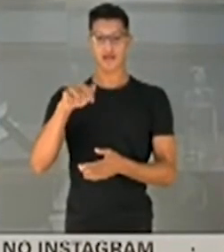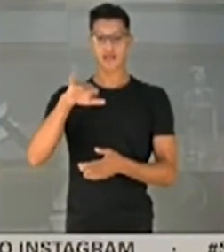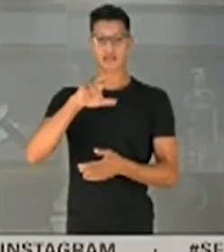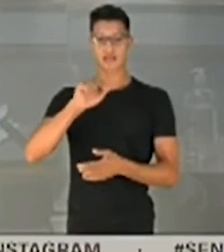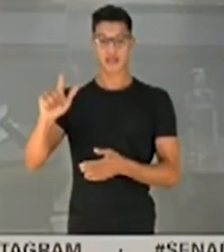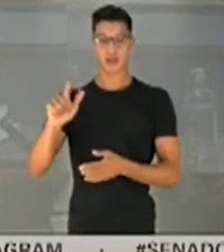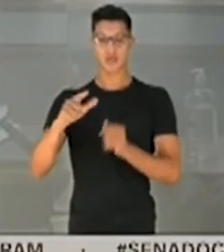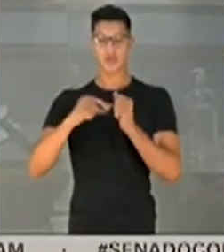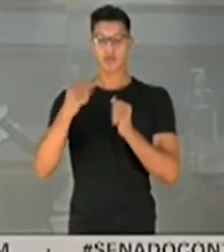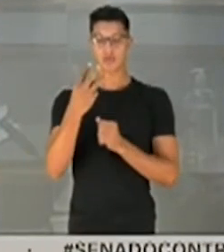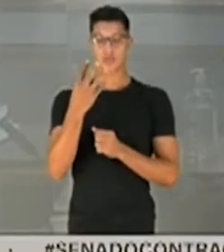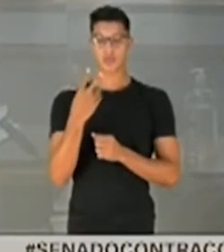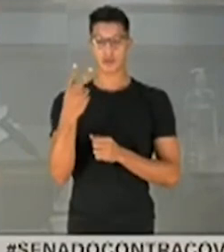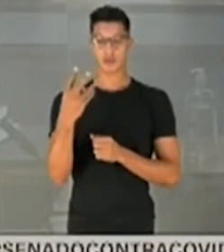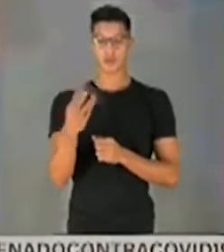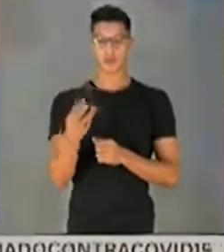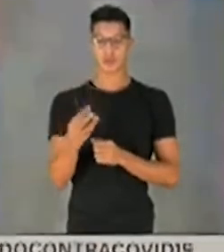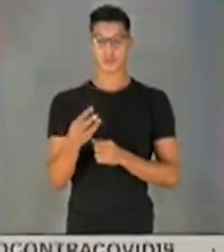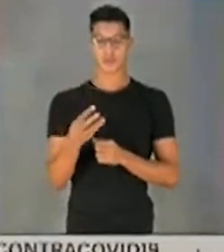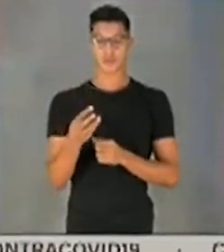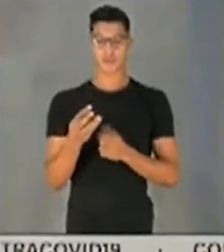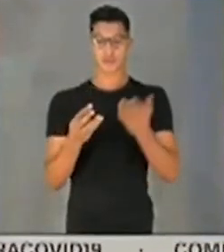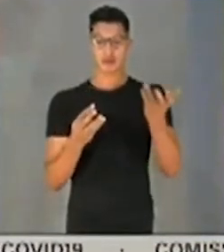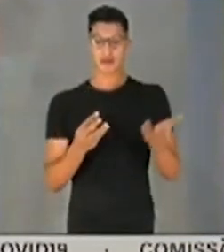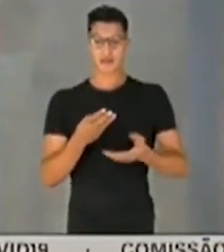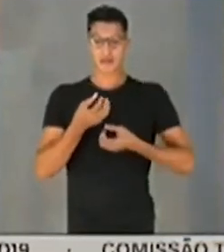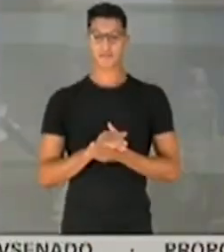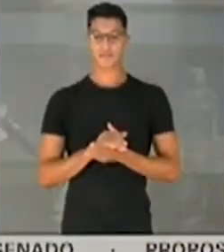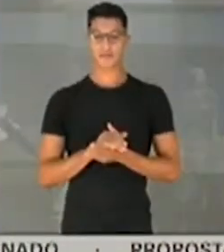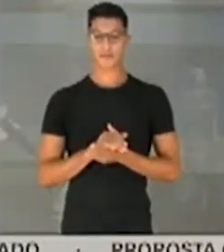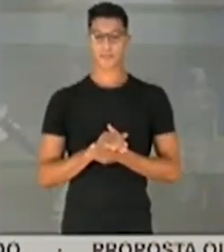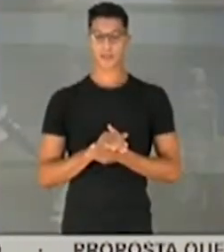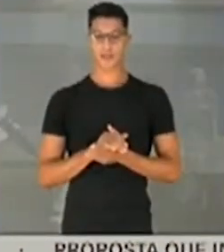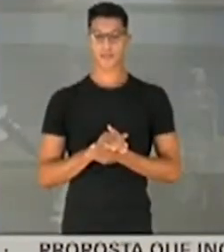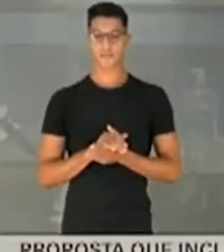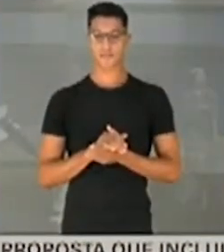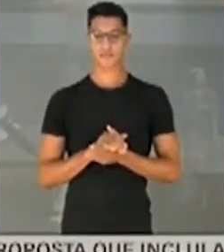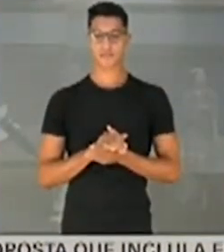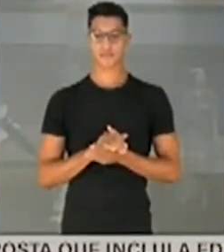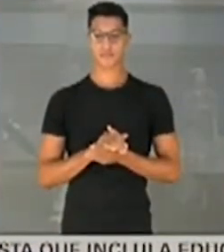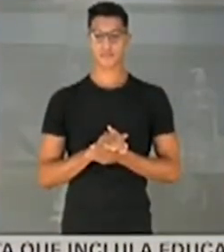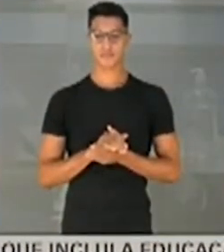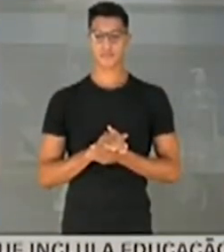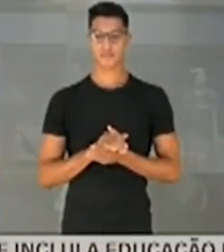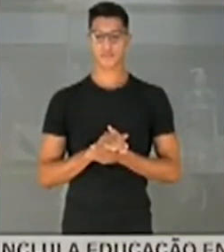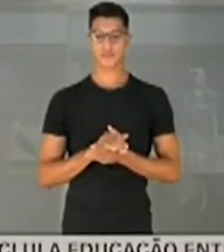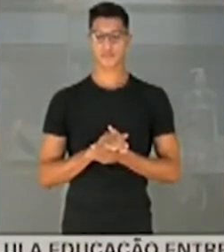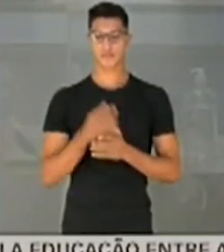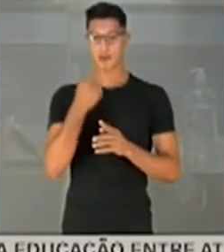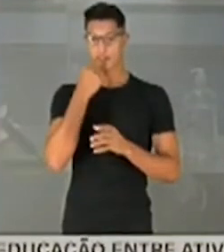342. Com base em que o senhor fala isso? Tem que dar voz de prisão a esse depoente. Só um minutinho, senador Randolph. Há